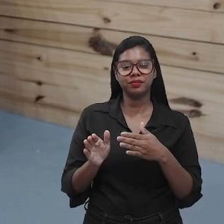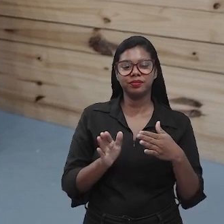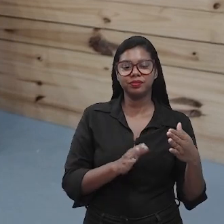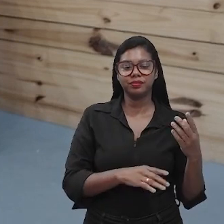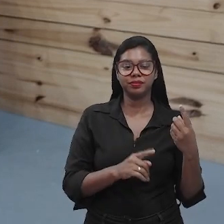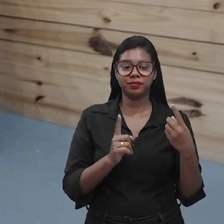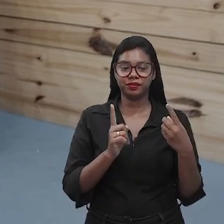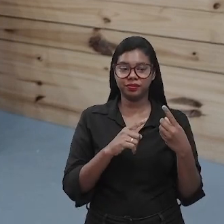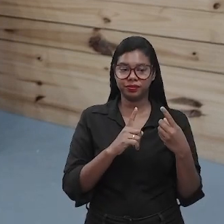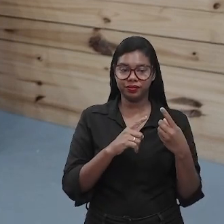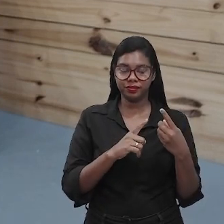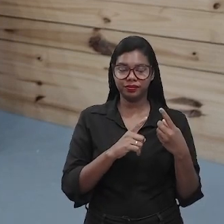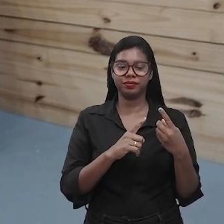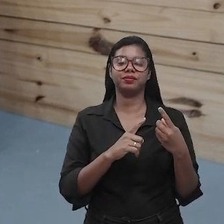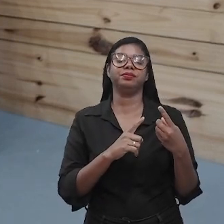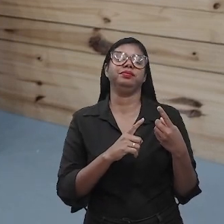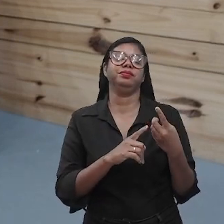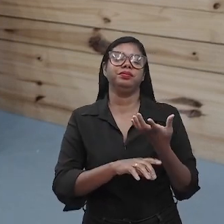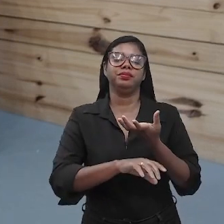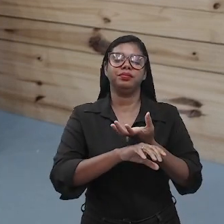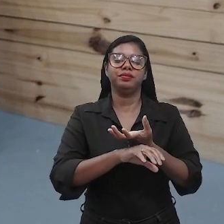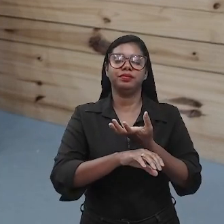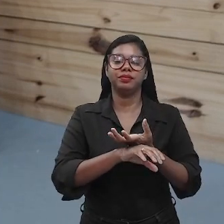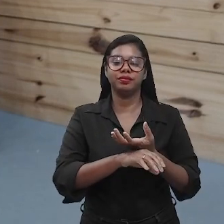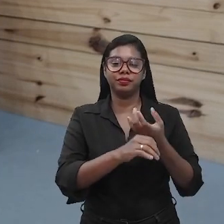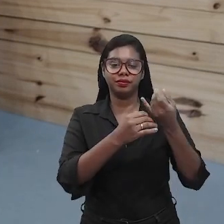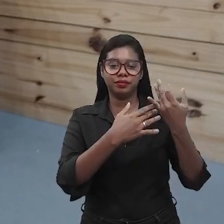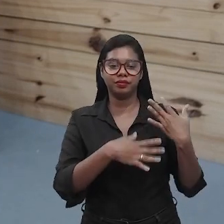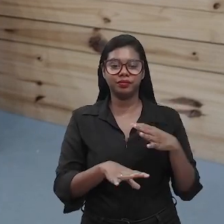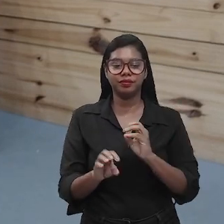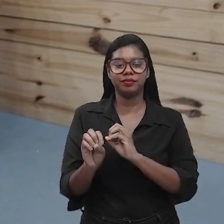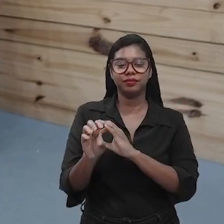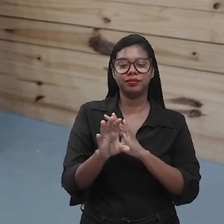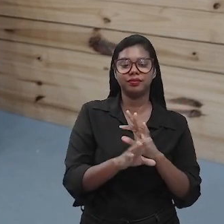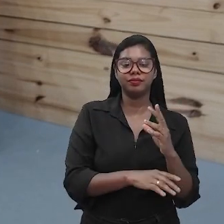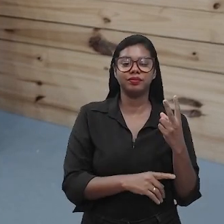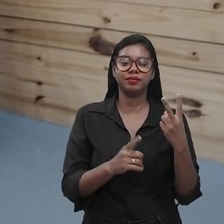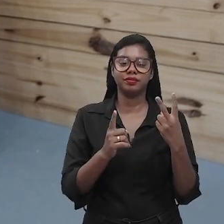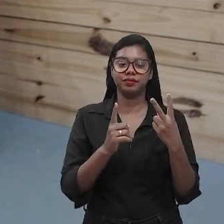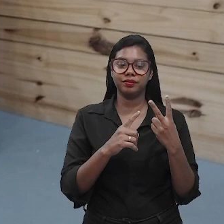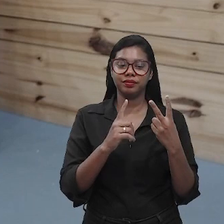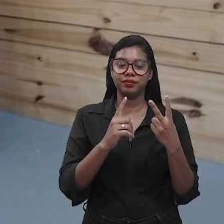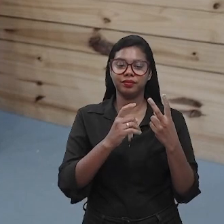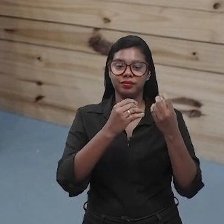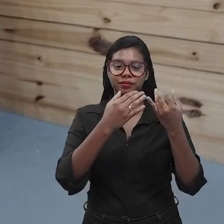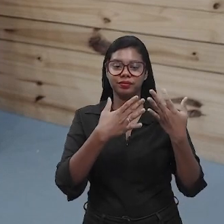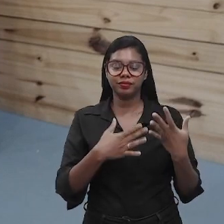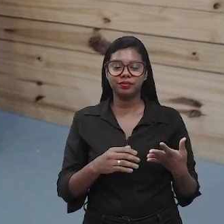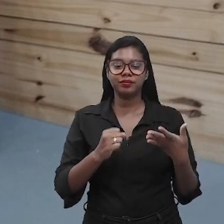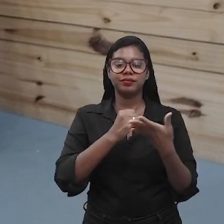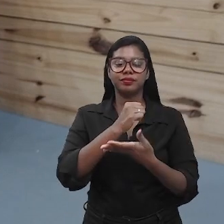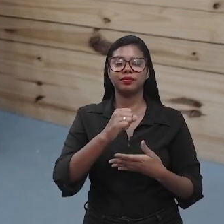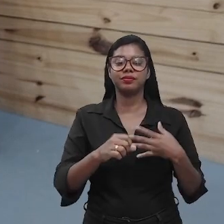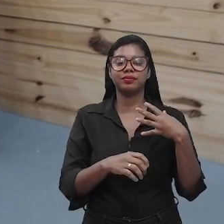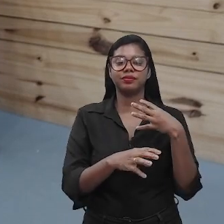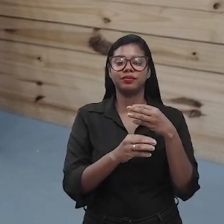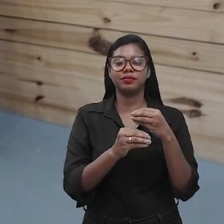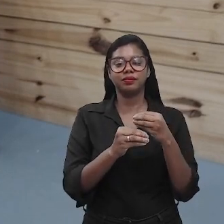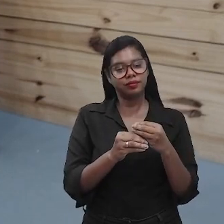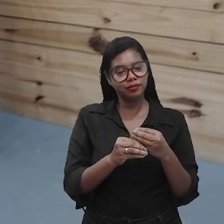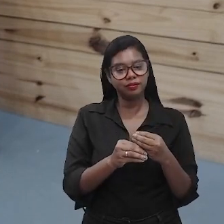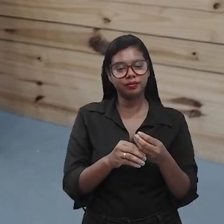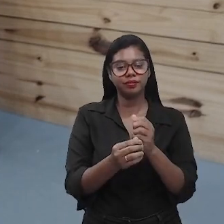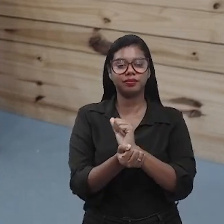na primeira unidade, a gente mencionou essa segunda unidade, a gente vai tratar basicamente das questões que envolvem a adaptação de